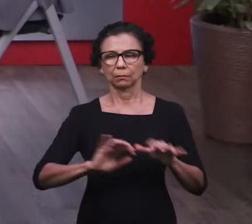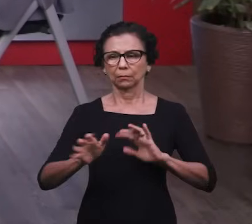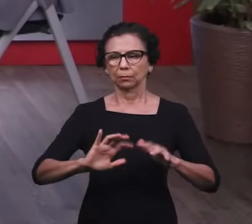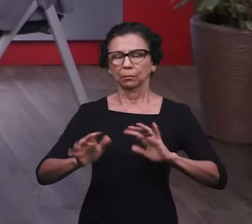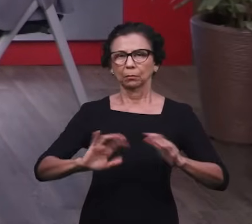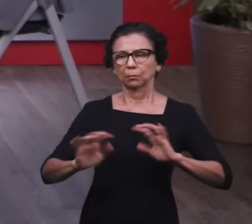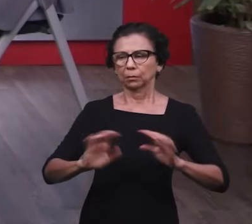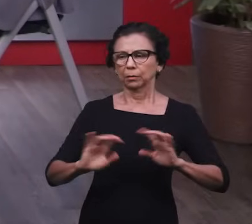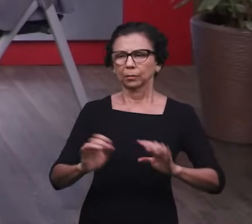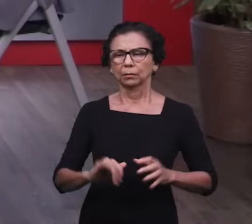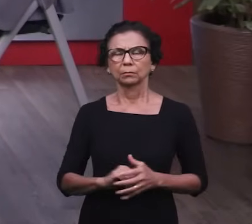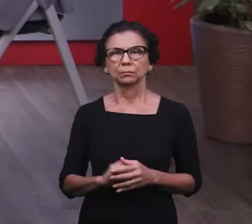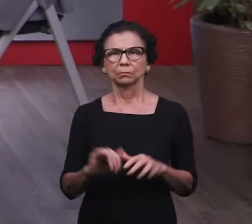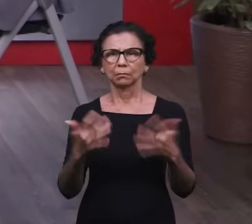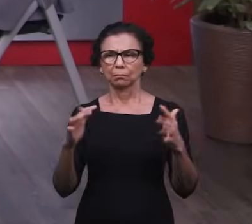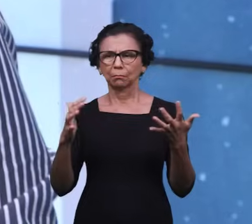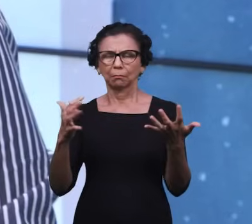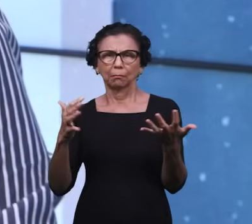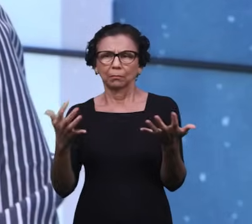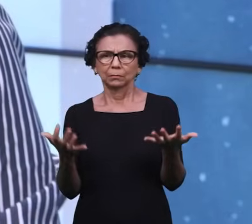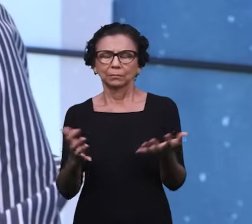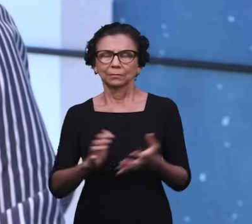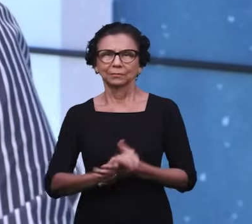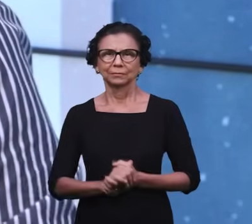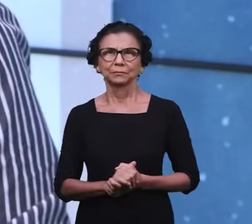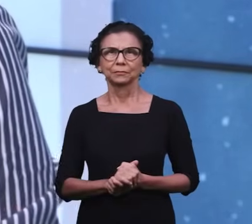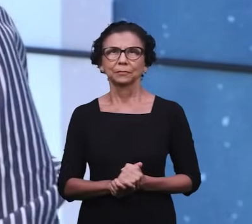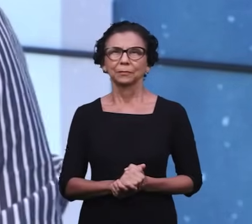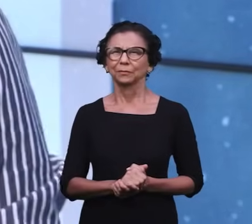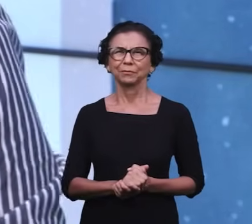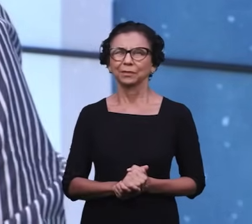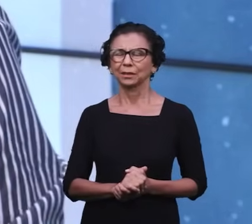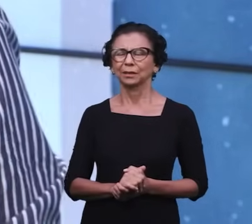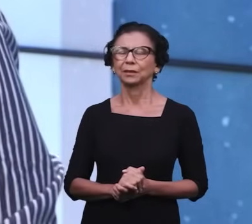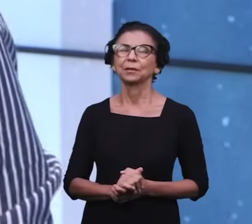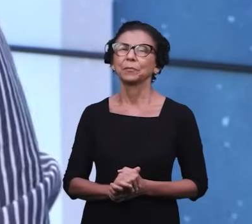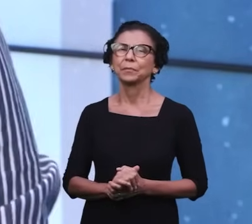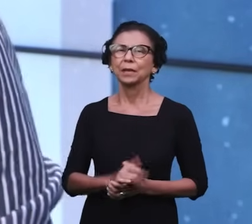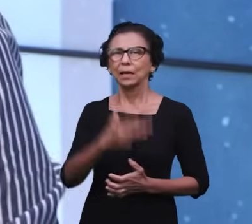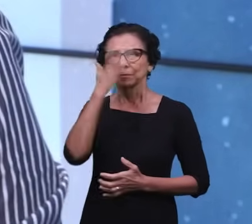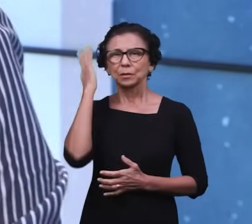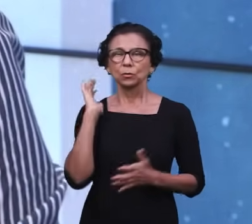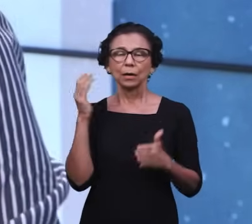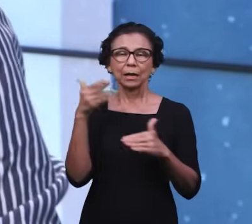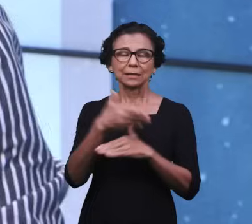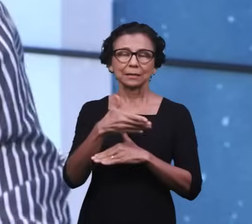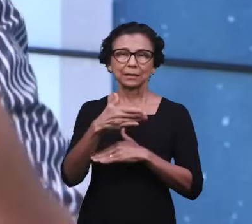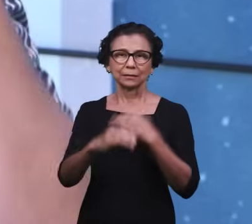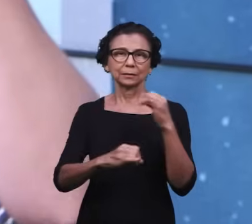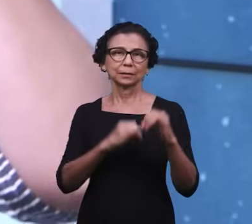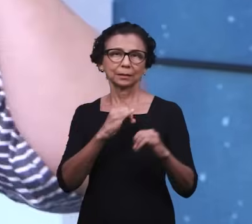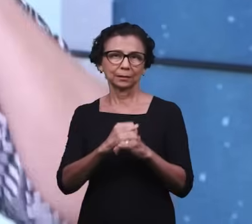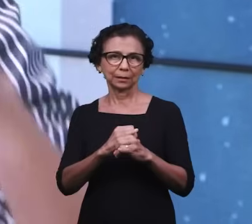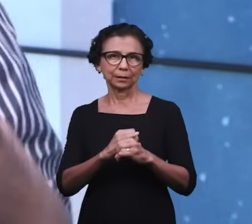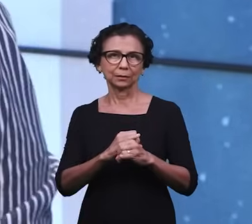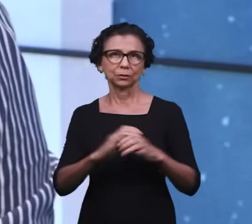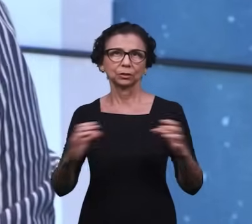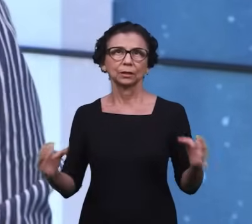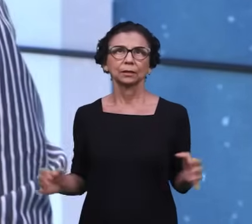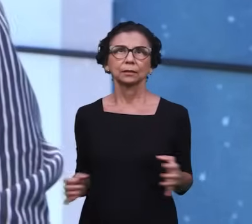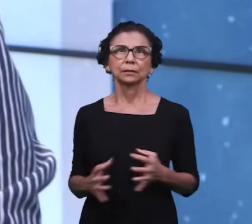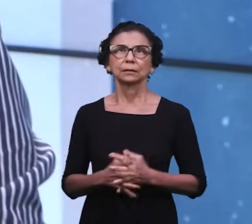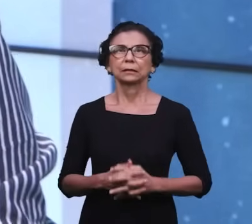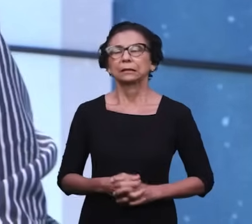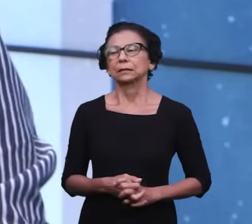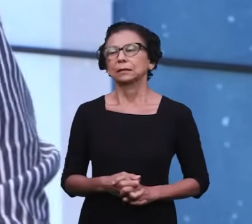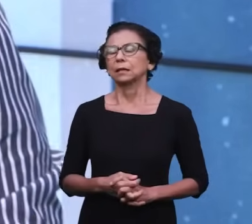então isso está mudando muito, né? Com a internet o pessoal está tendo acesso à informação, conhecimento. Mas tinha esse mito